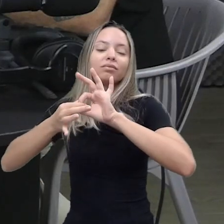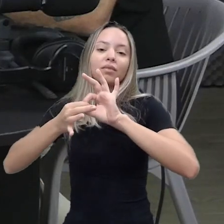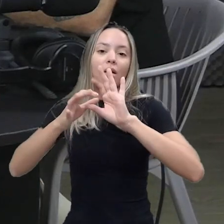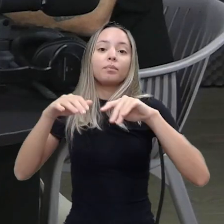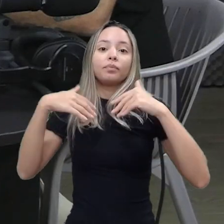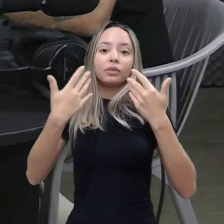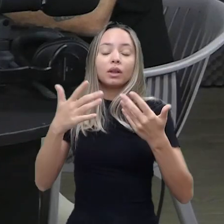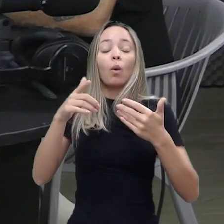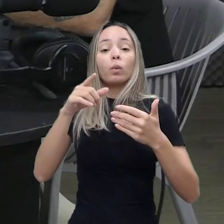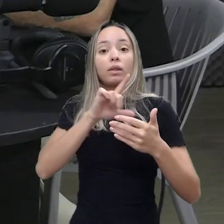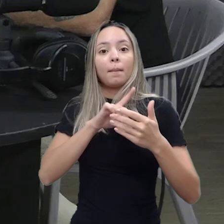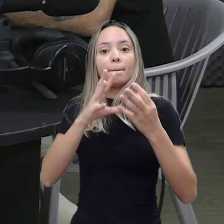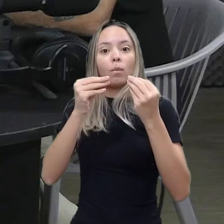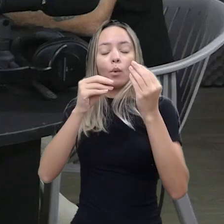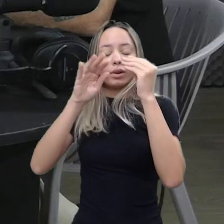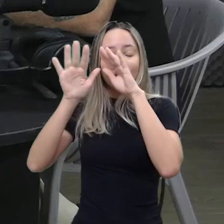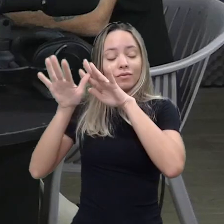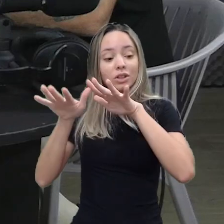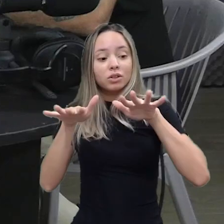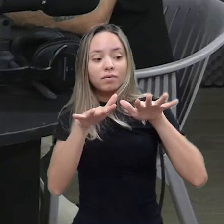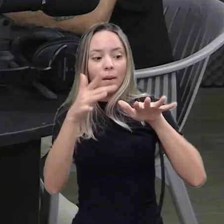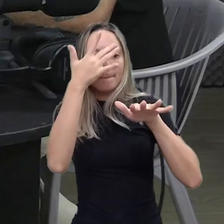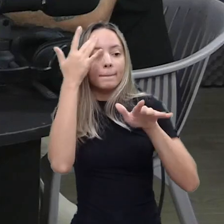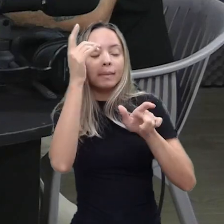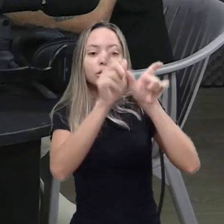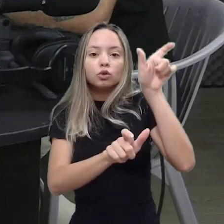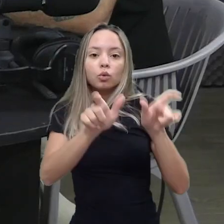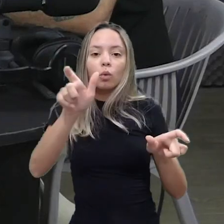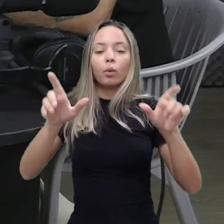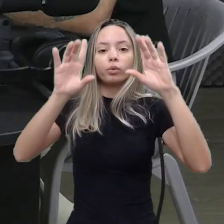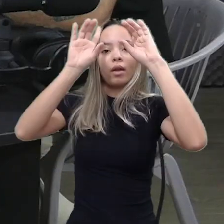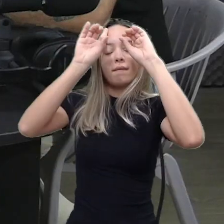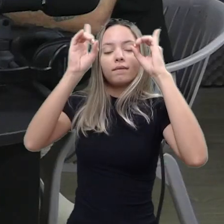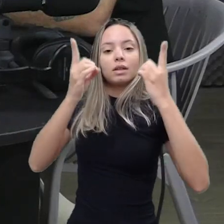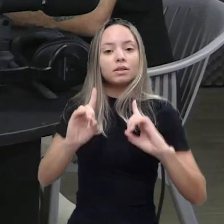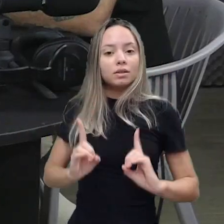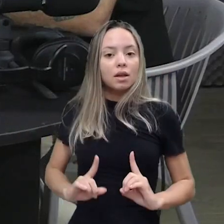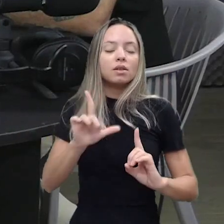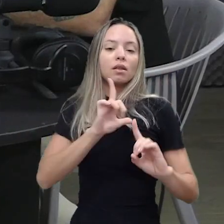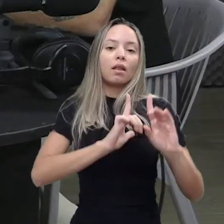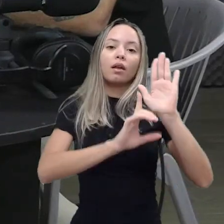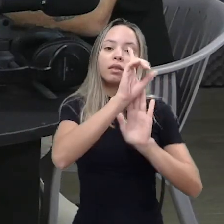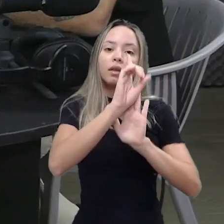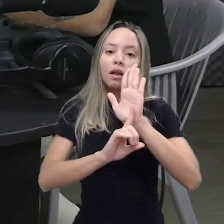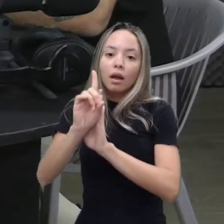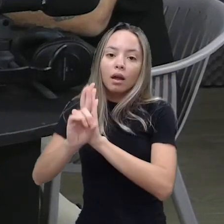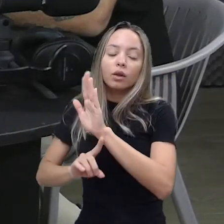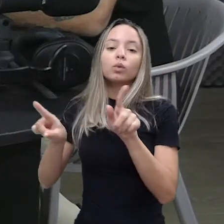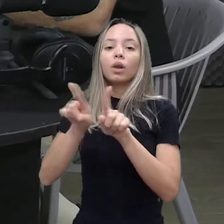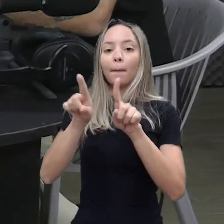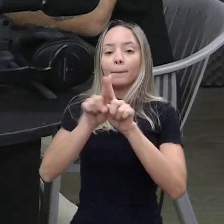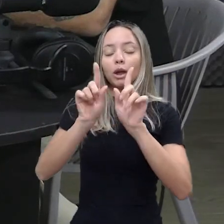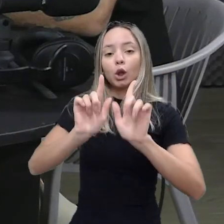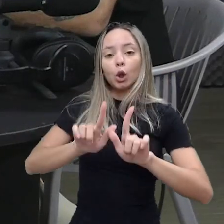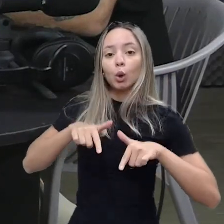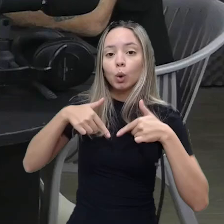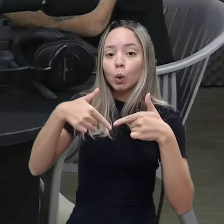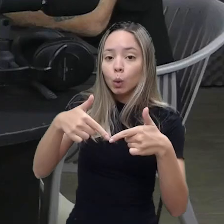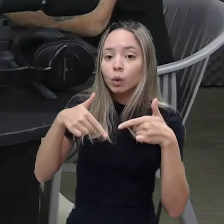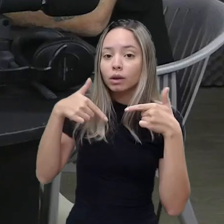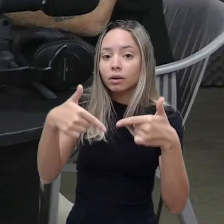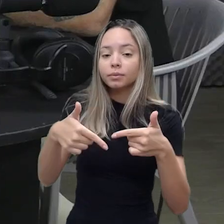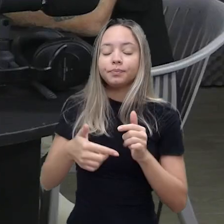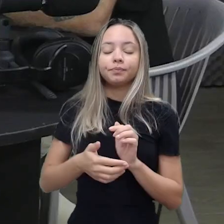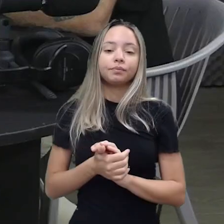muita visibilidade, né, às pessoas com deficiência, os seus direitos e toda a sua luta. Então, na minha opinião, o